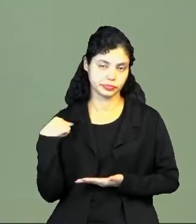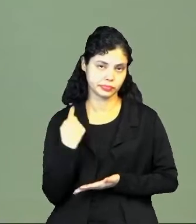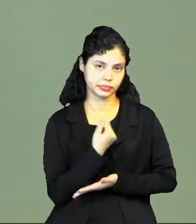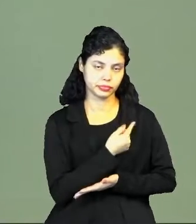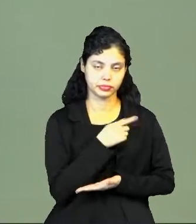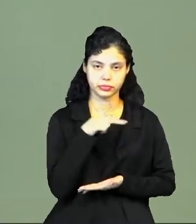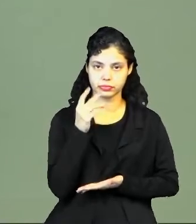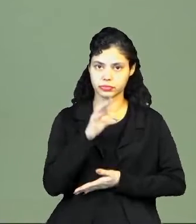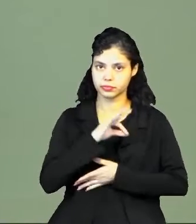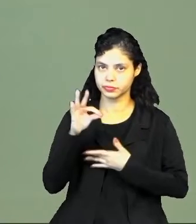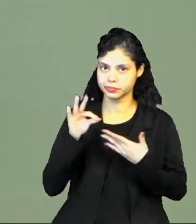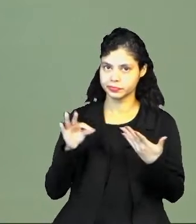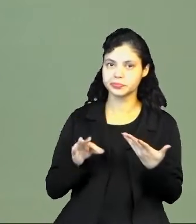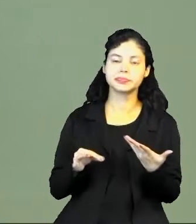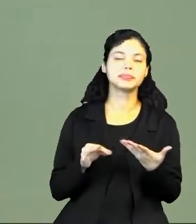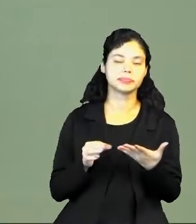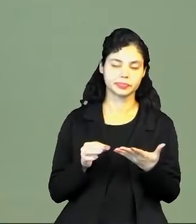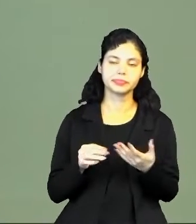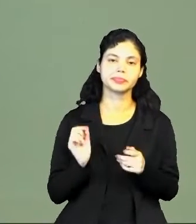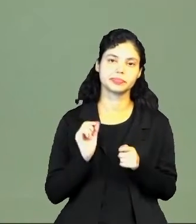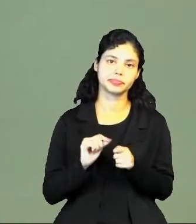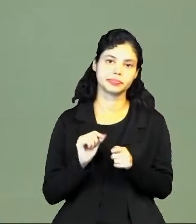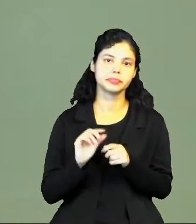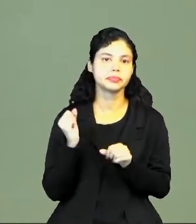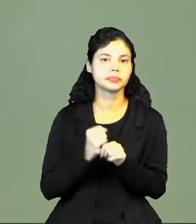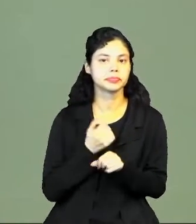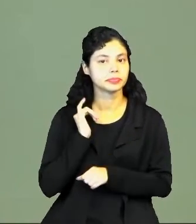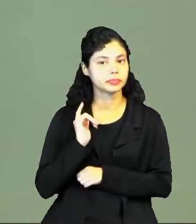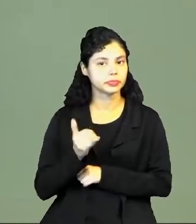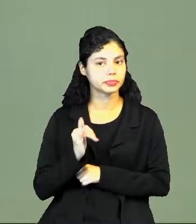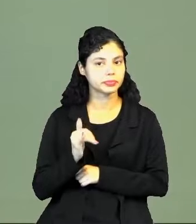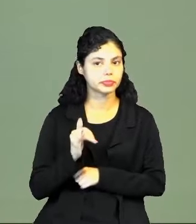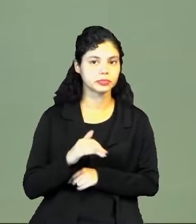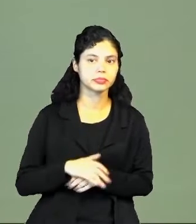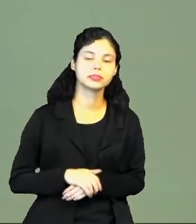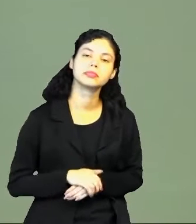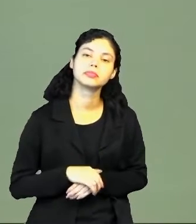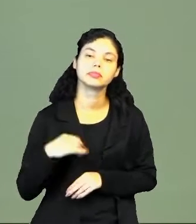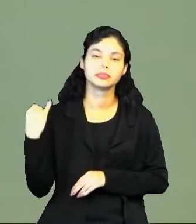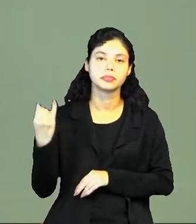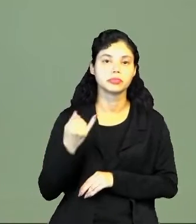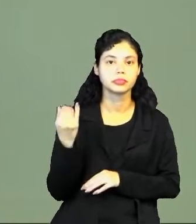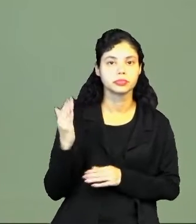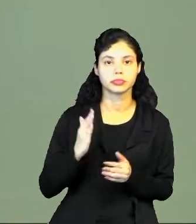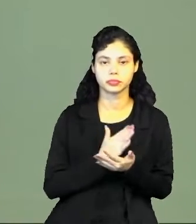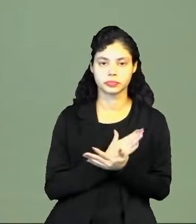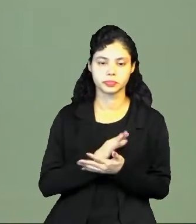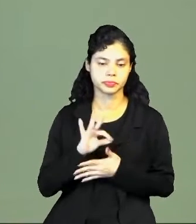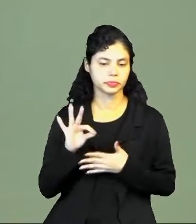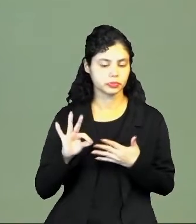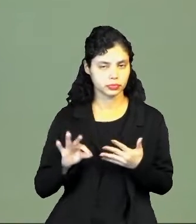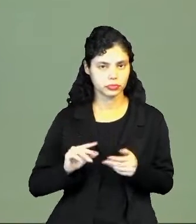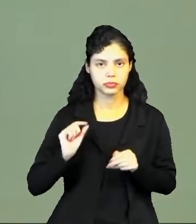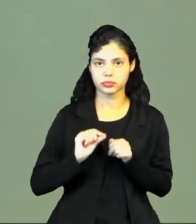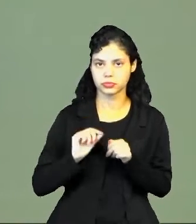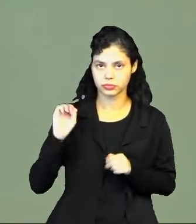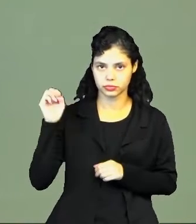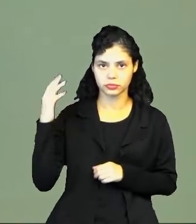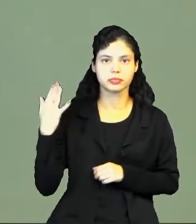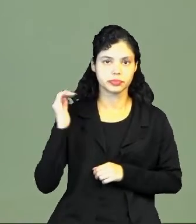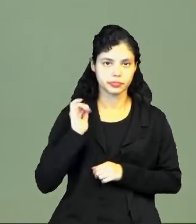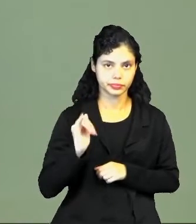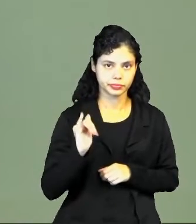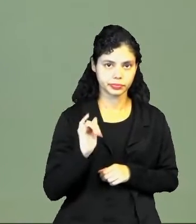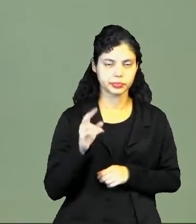alguns elementos que constroem a narrativa. Na aula anterior nós falamos um pouquinho sobre a importância de alguns elementos que constroem essa